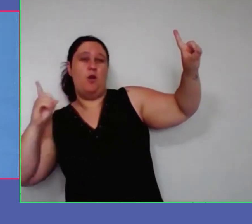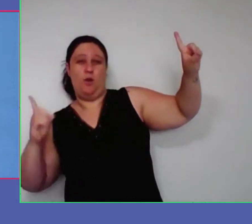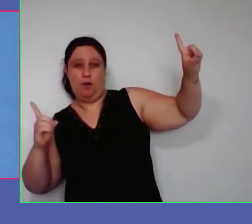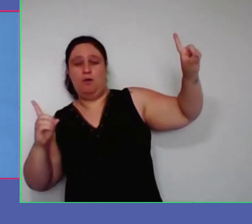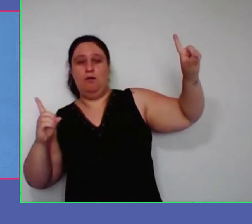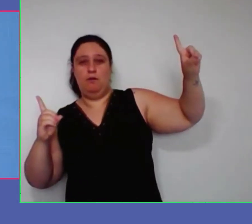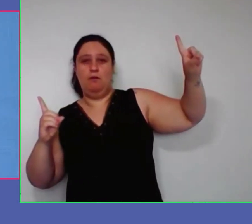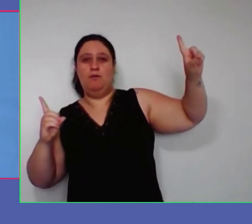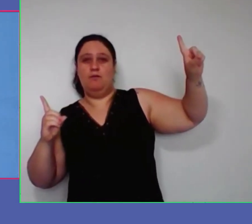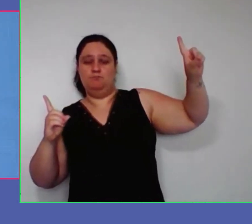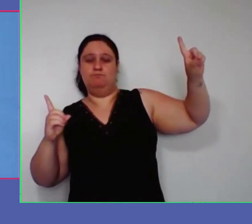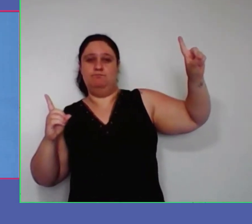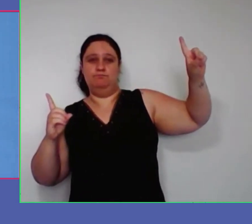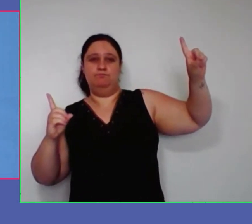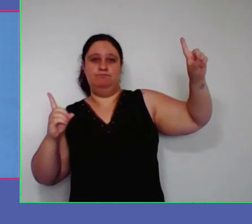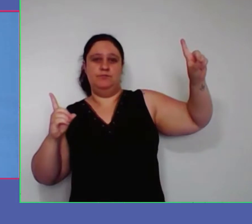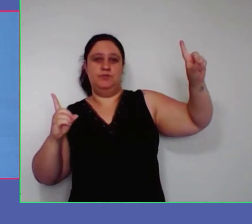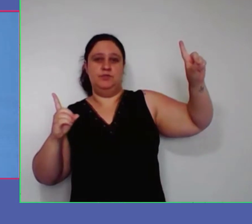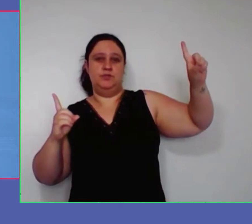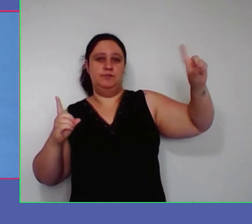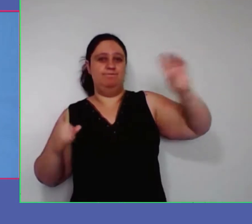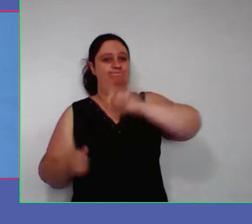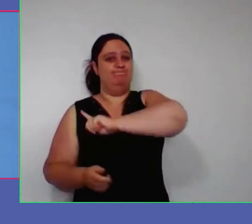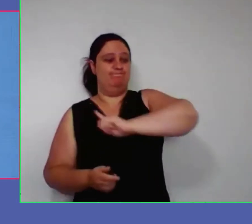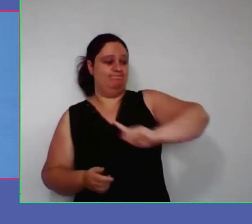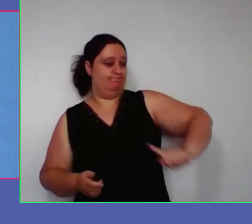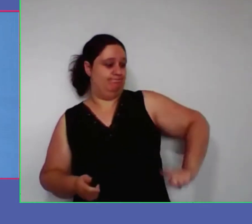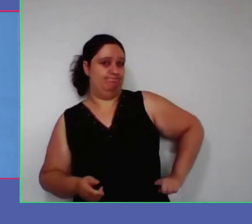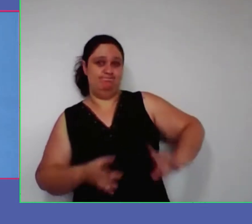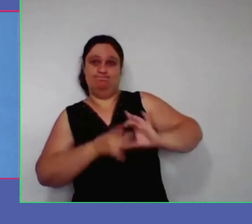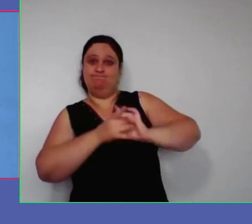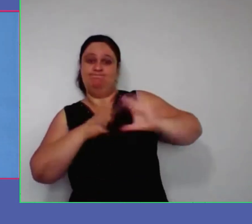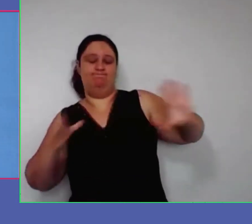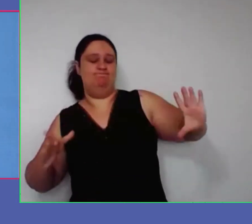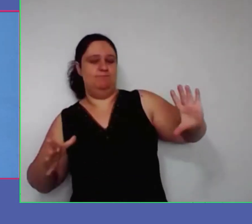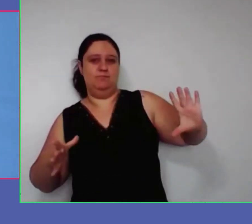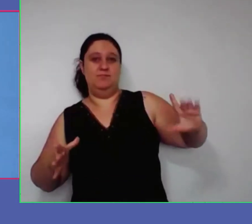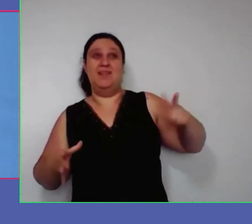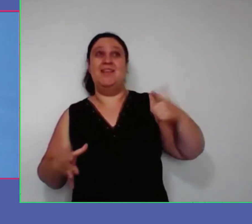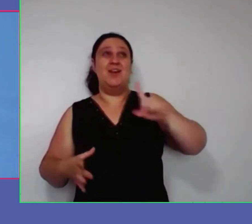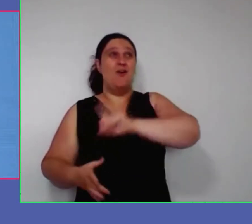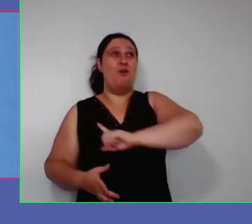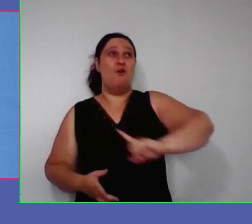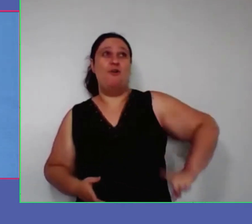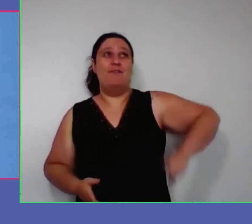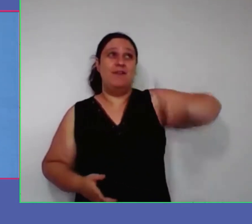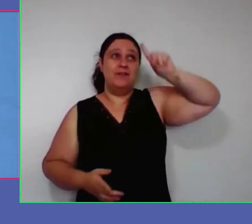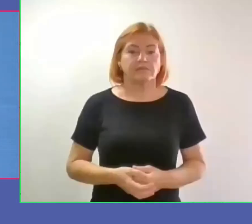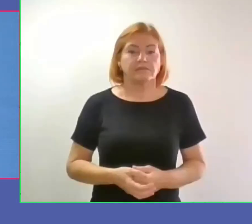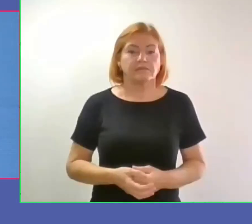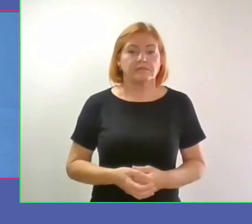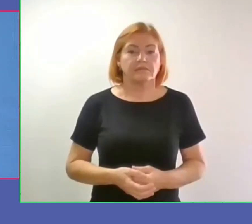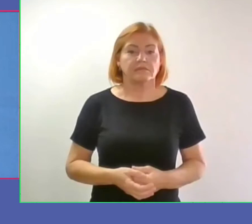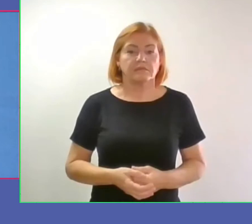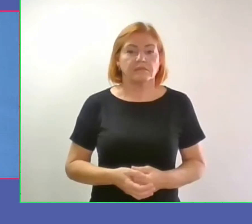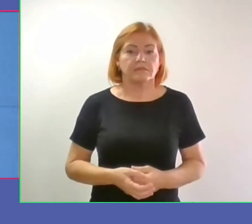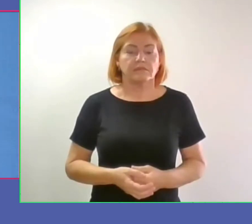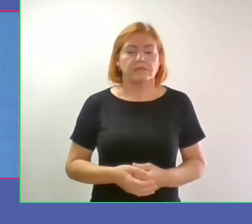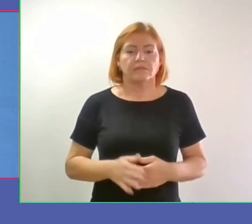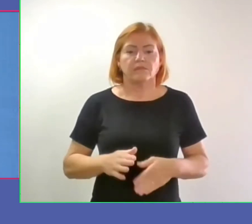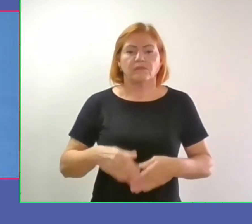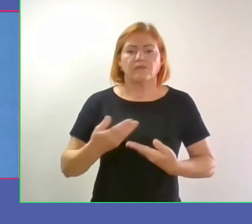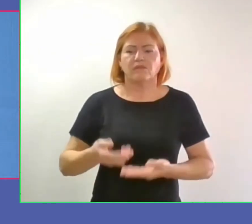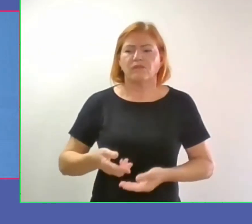do governo de Deus. Quando não há governo de Deus, as coisas entram em desordem.